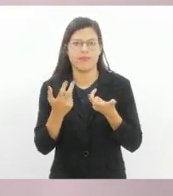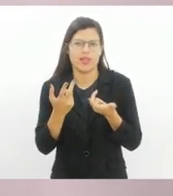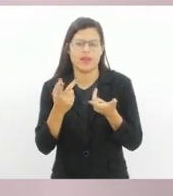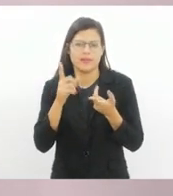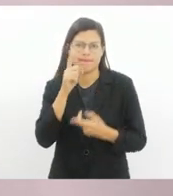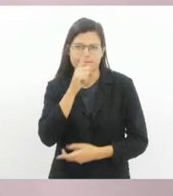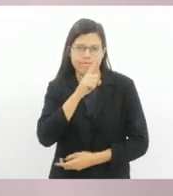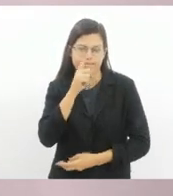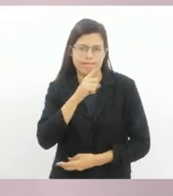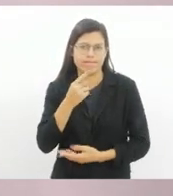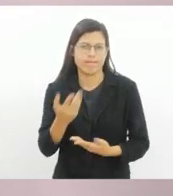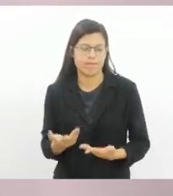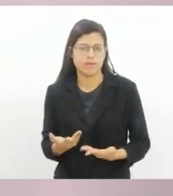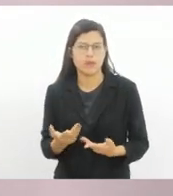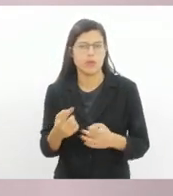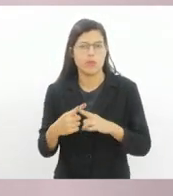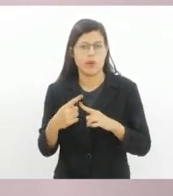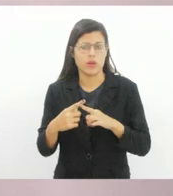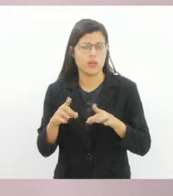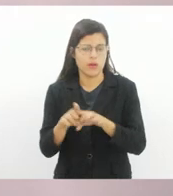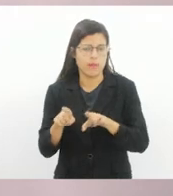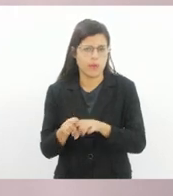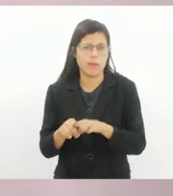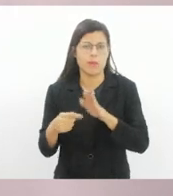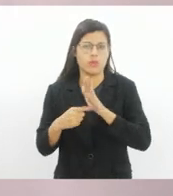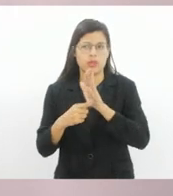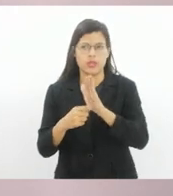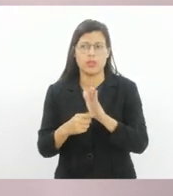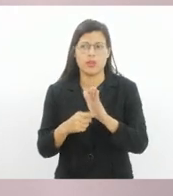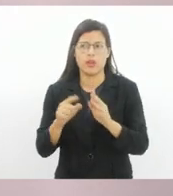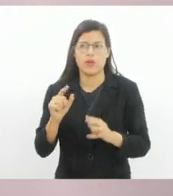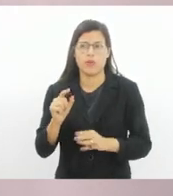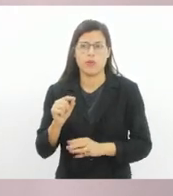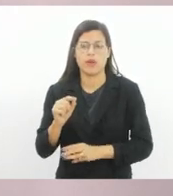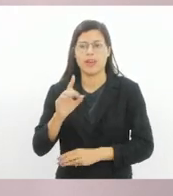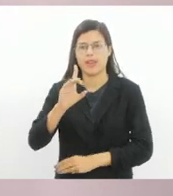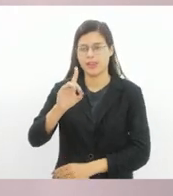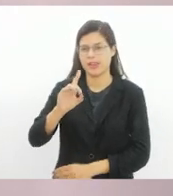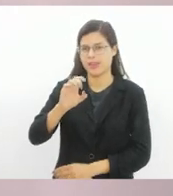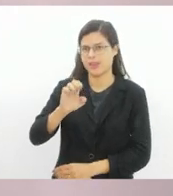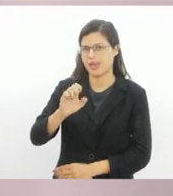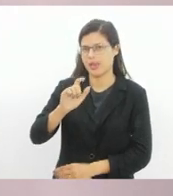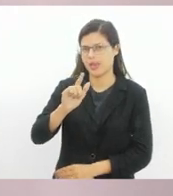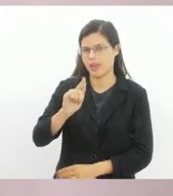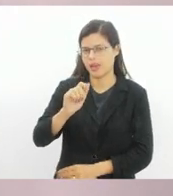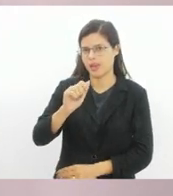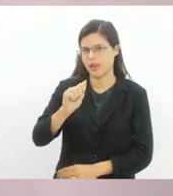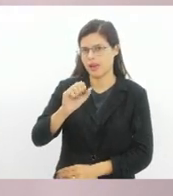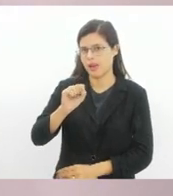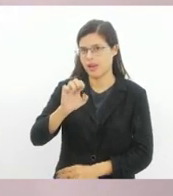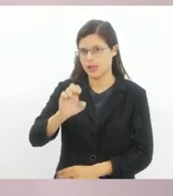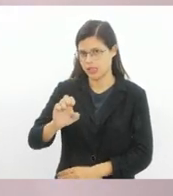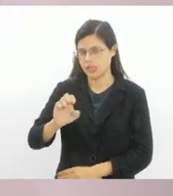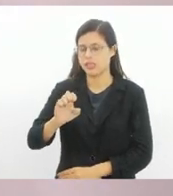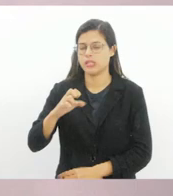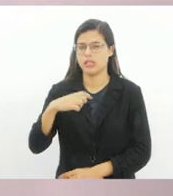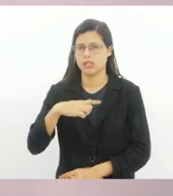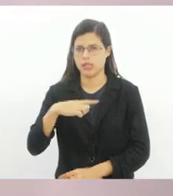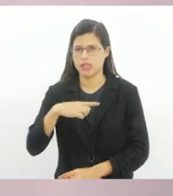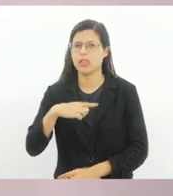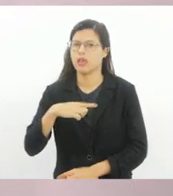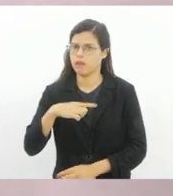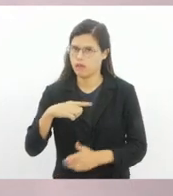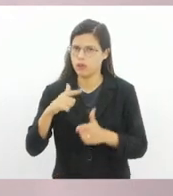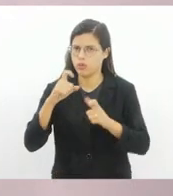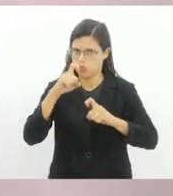E também falar, por que não trazer aqui, a questão do DEGASE. A gente teve casos de estupros dentro do